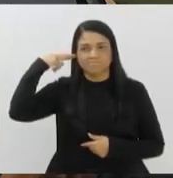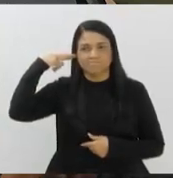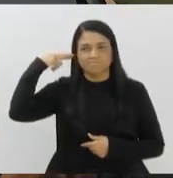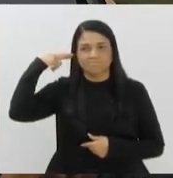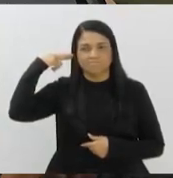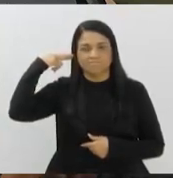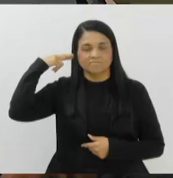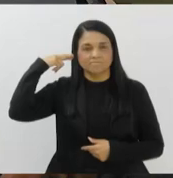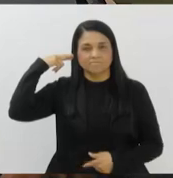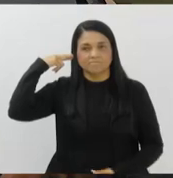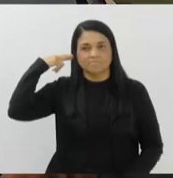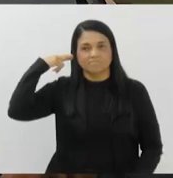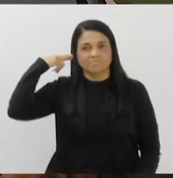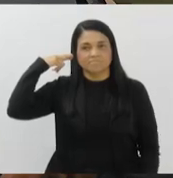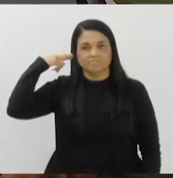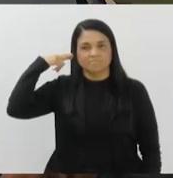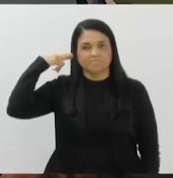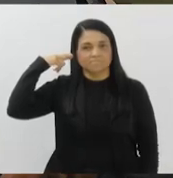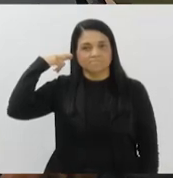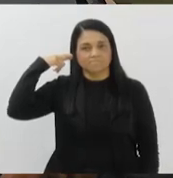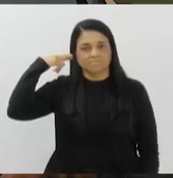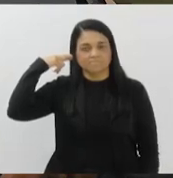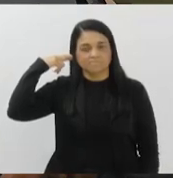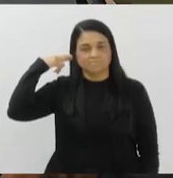participar da audiência pública.